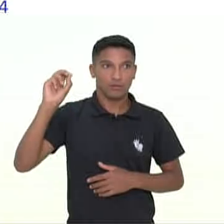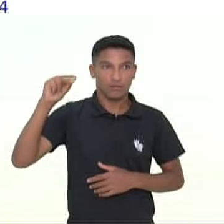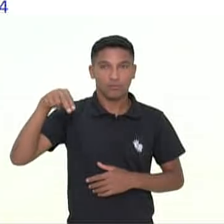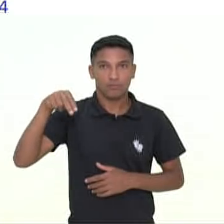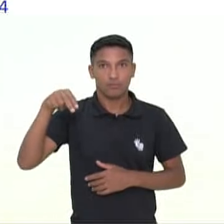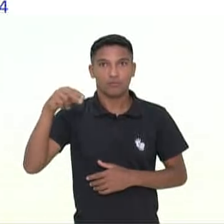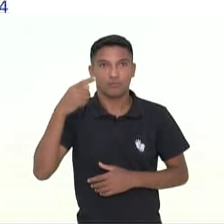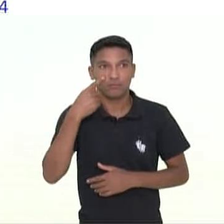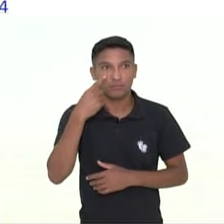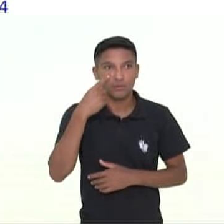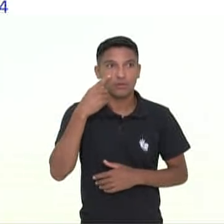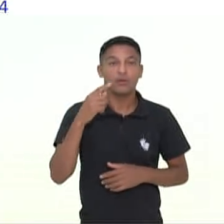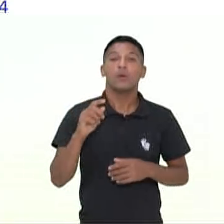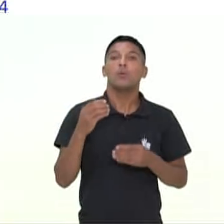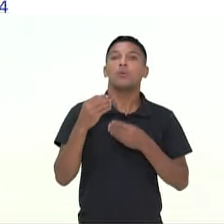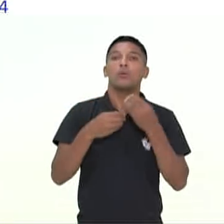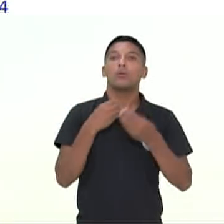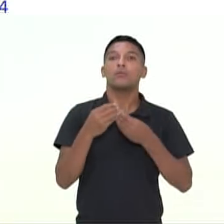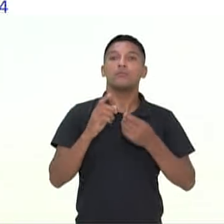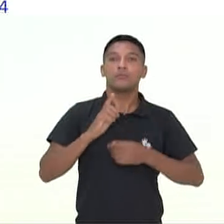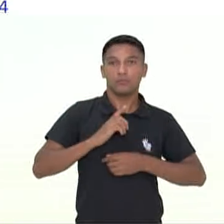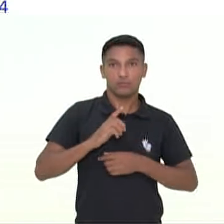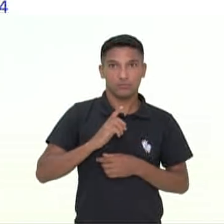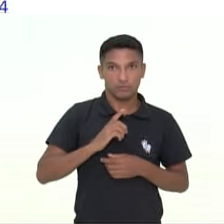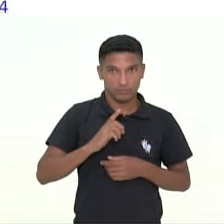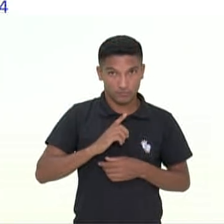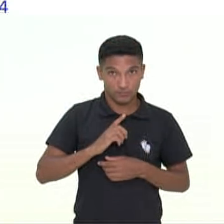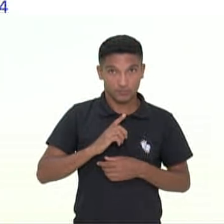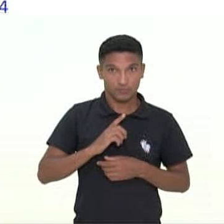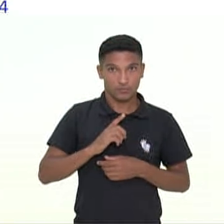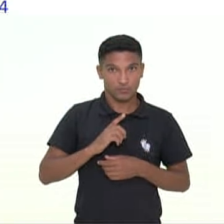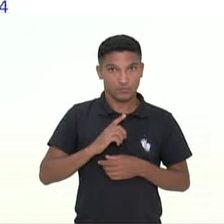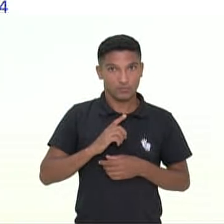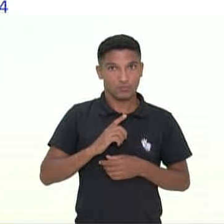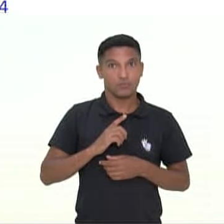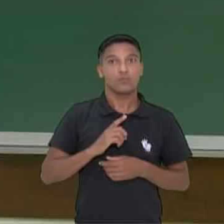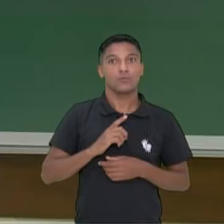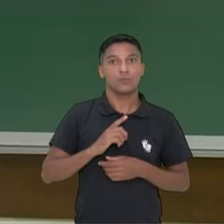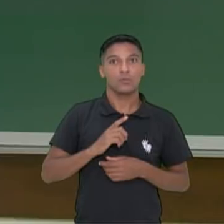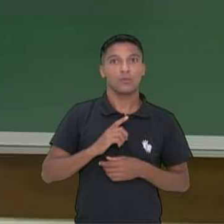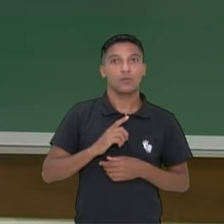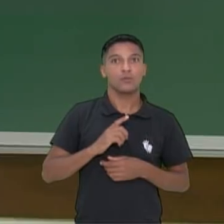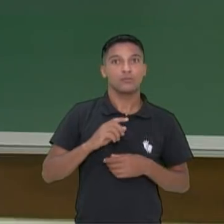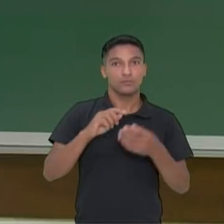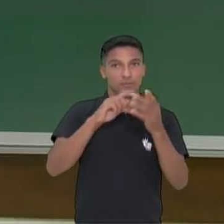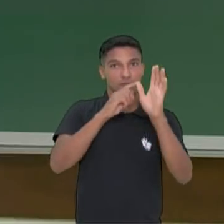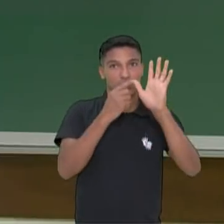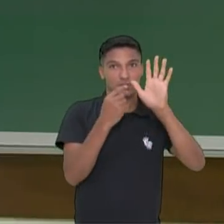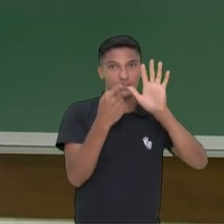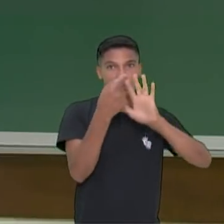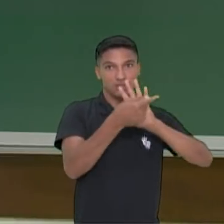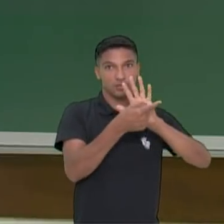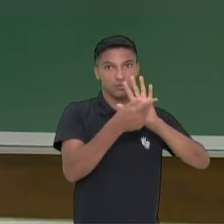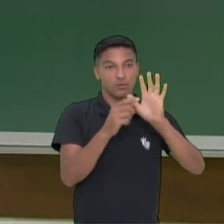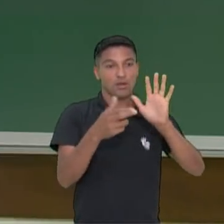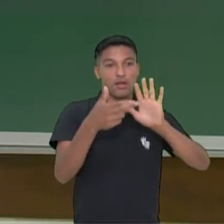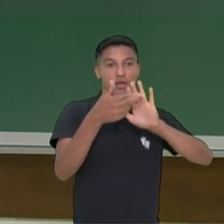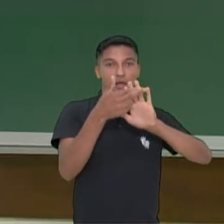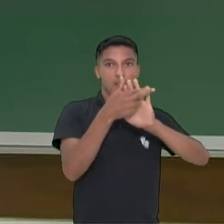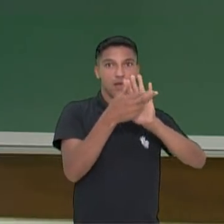o autocontrole e o espírito indomável. Lembra que a gente até lembrou que esses 5 princípios, mesmo